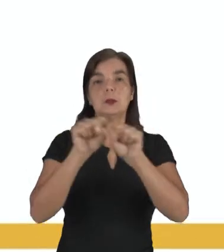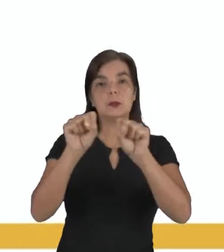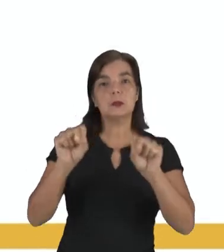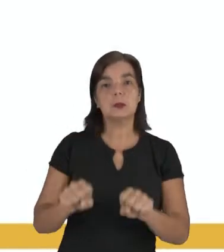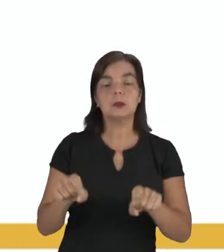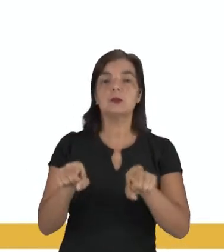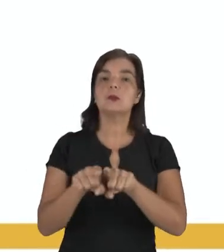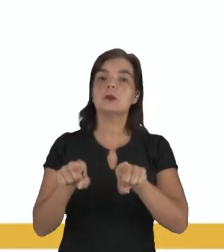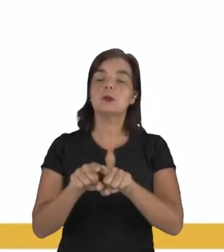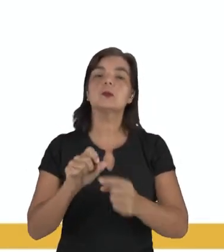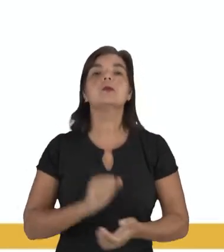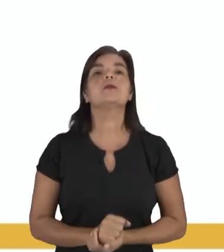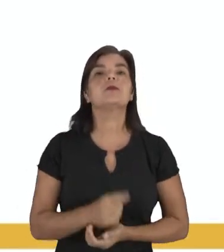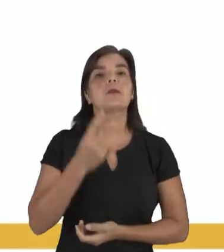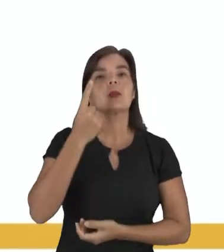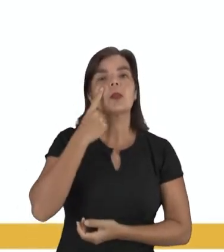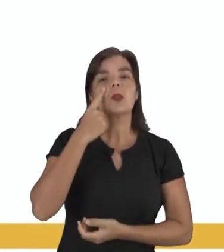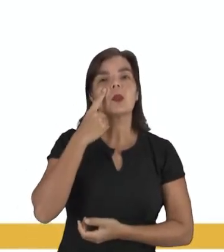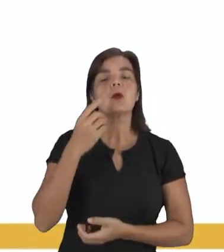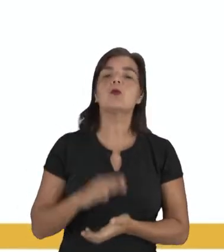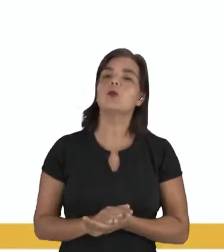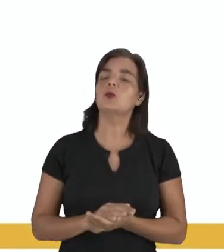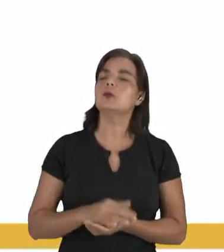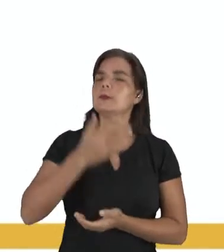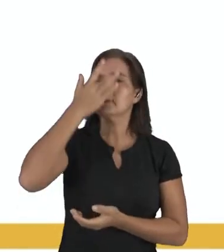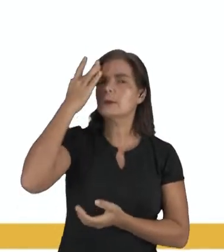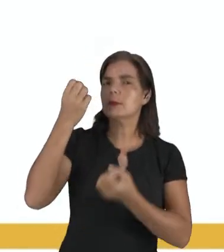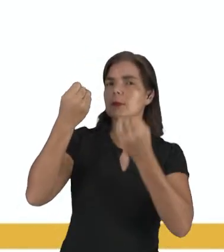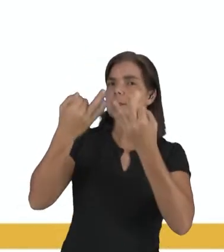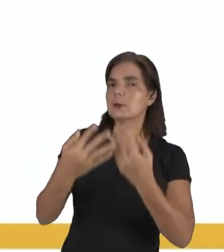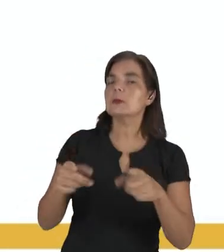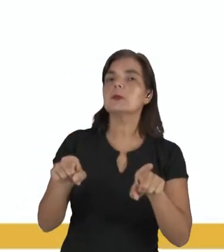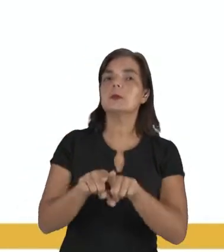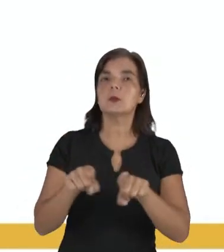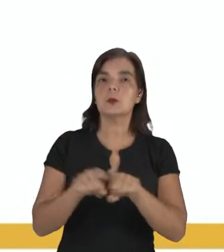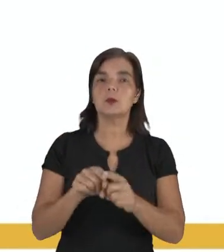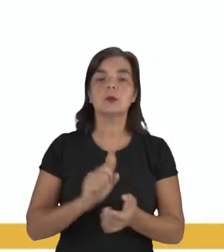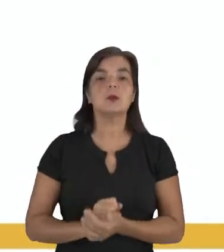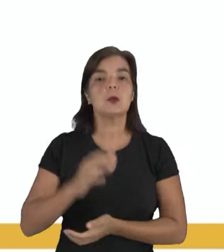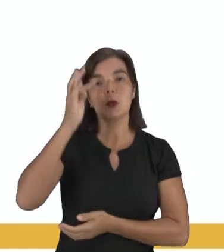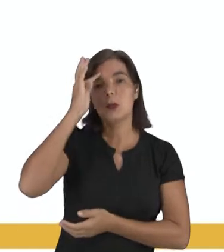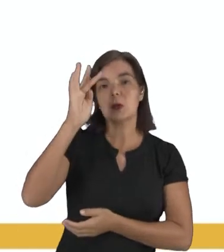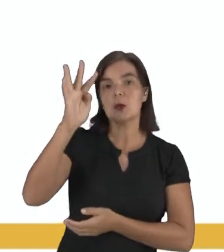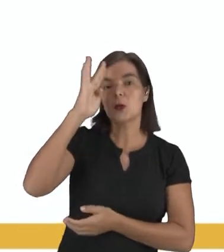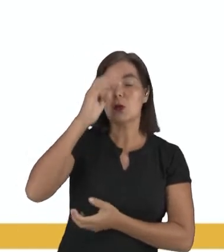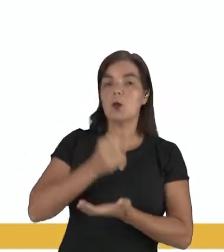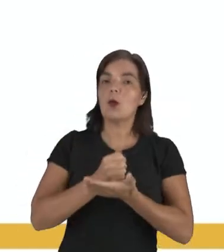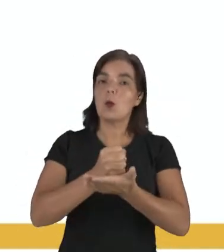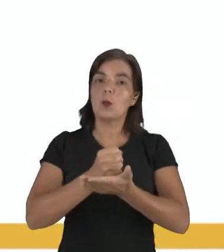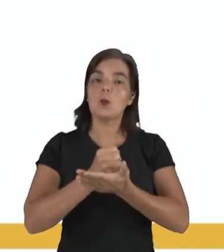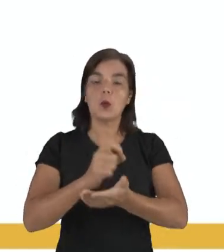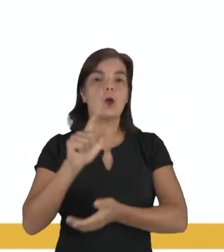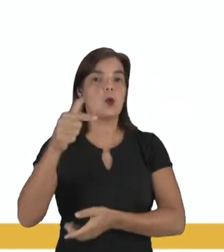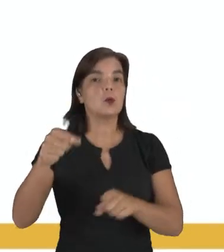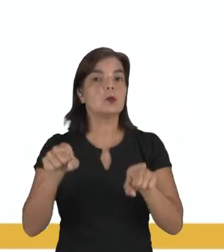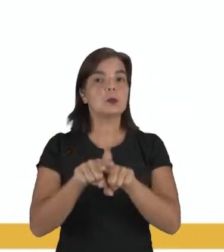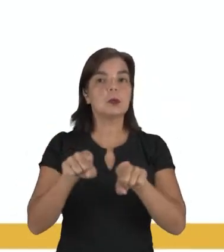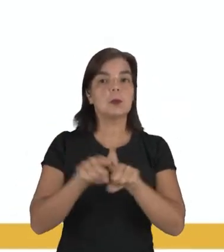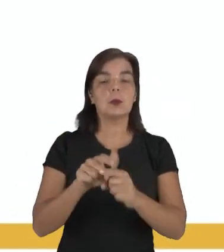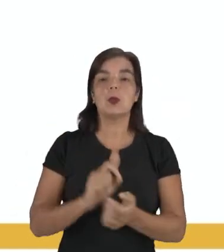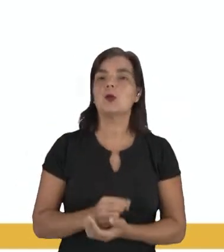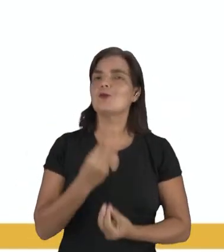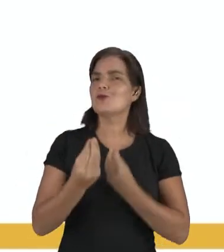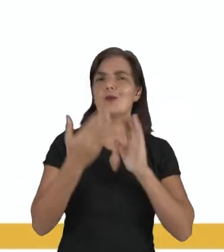uma efervescência, digamos assim, na época, muitos pensadores escrevendo teorias, apoiando outras, mas até então não